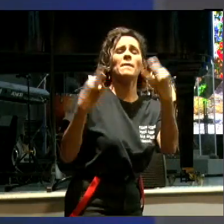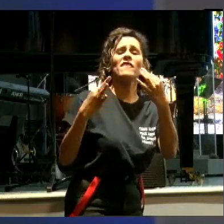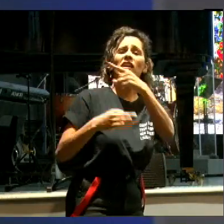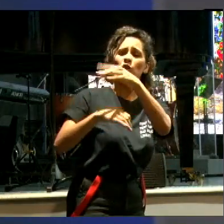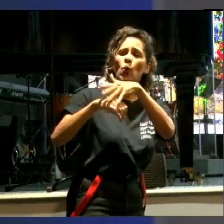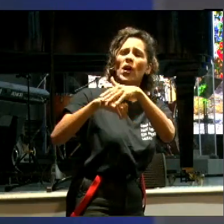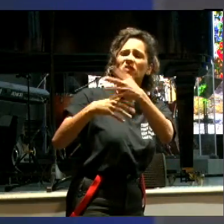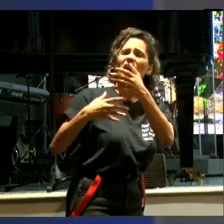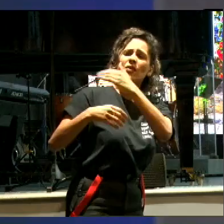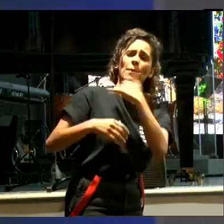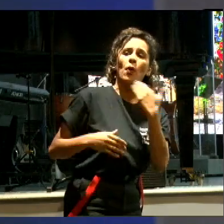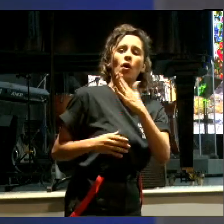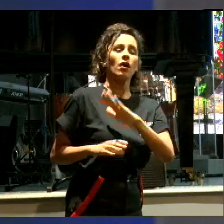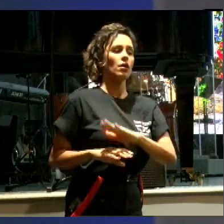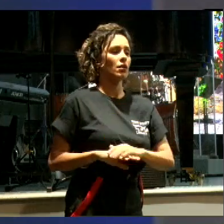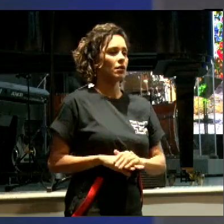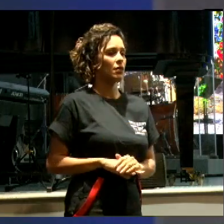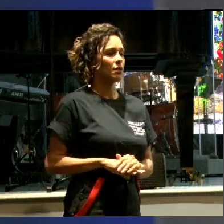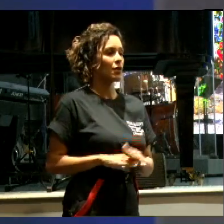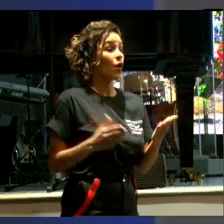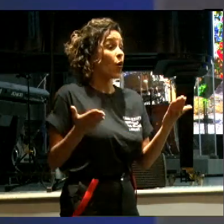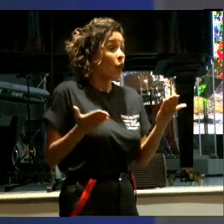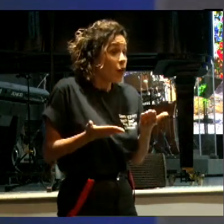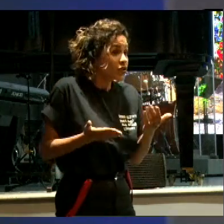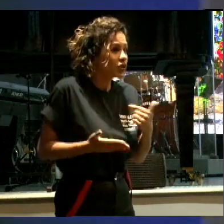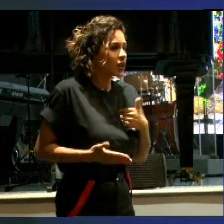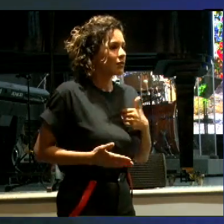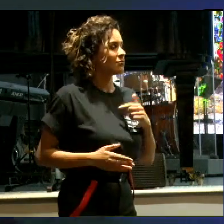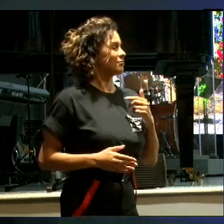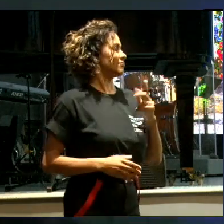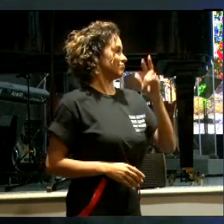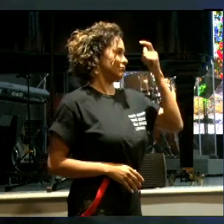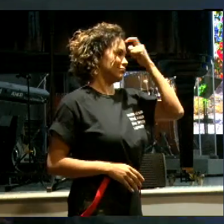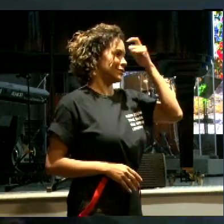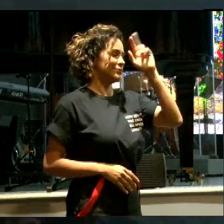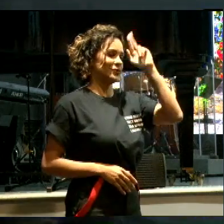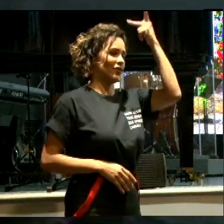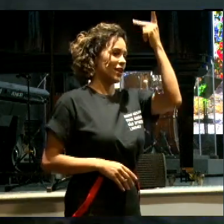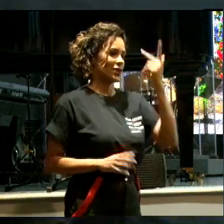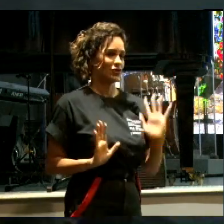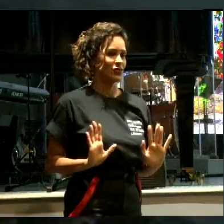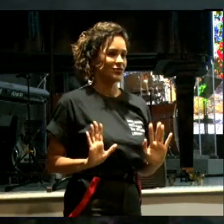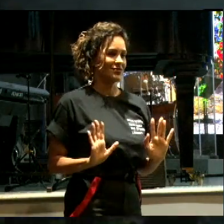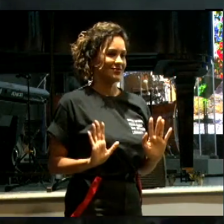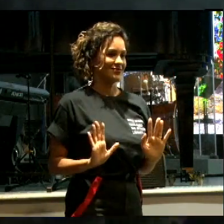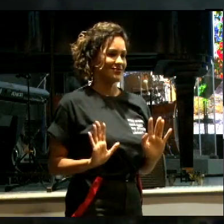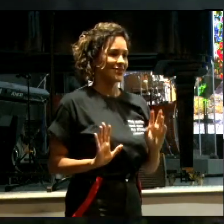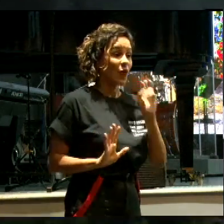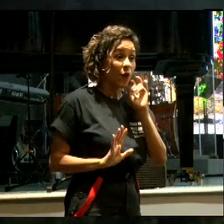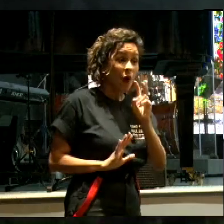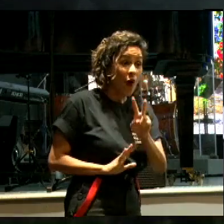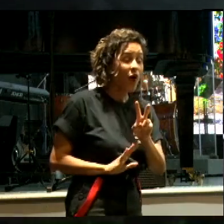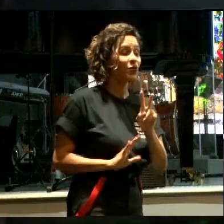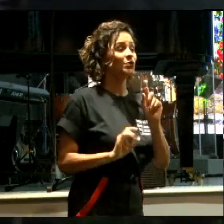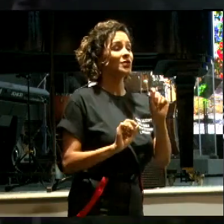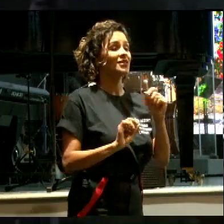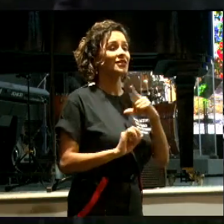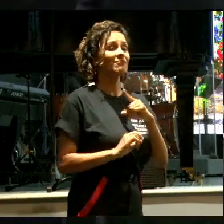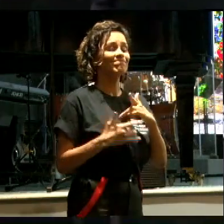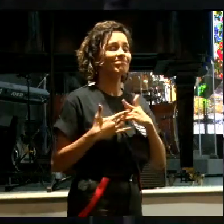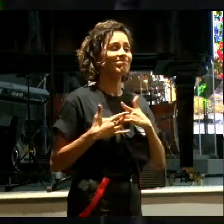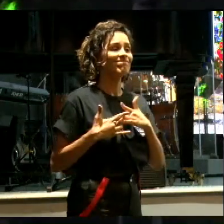Mas hoje, eu já olho com um olhar diferente. Hoje o meu olhar já é mais de